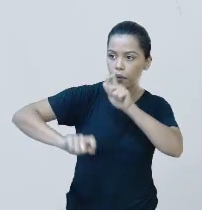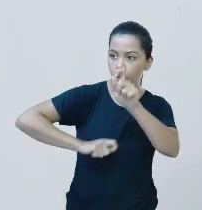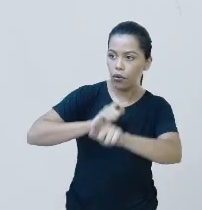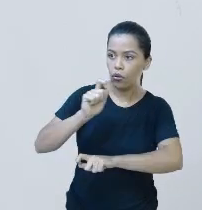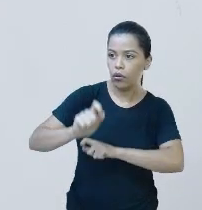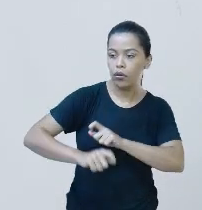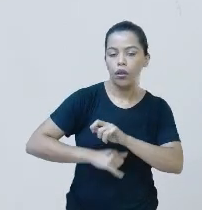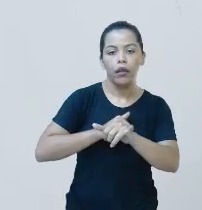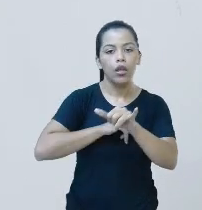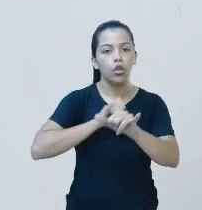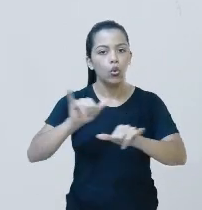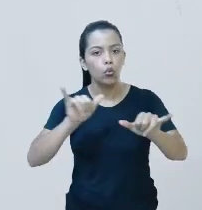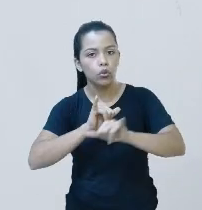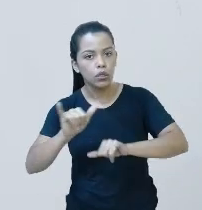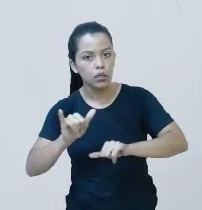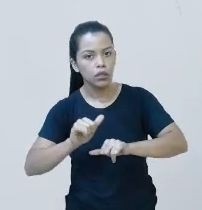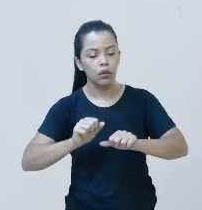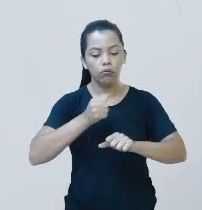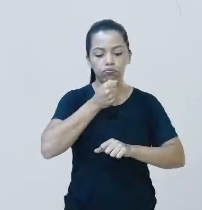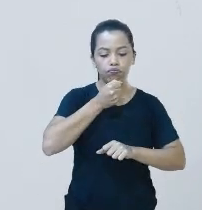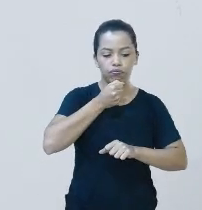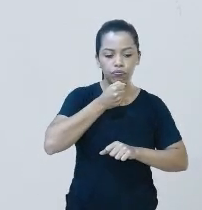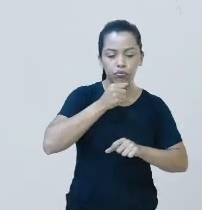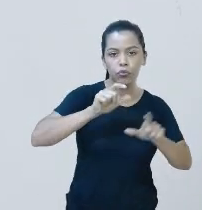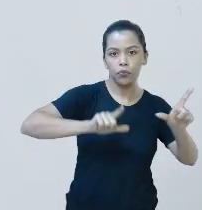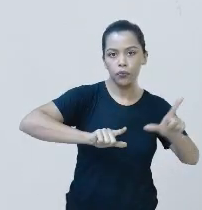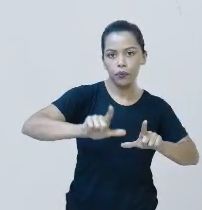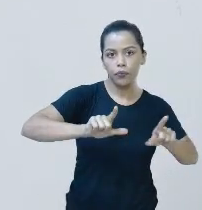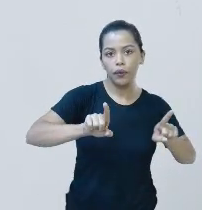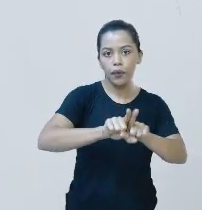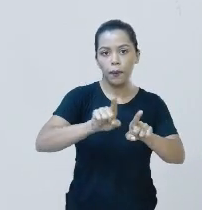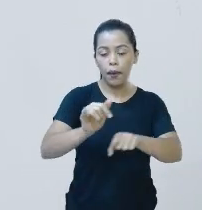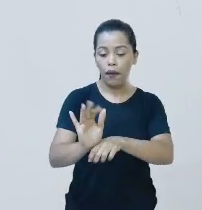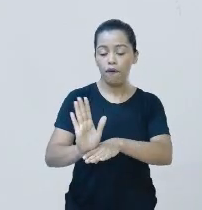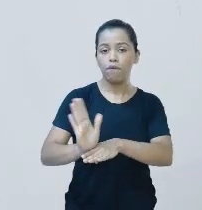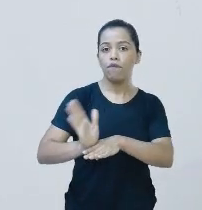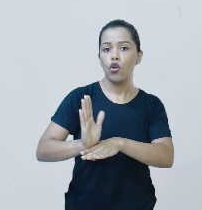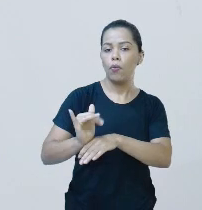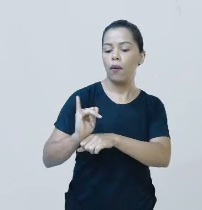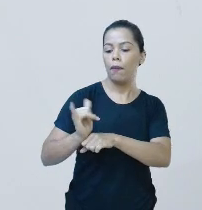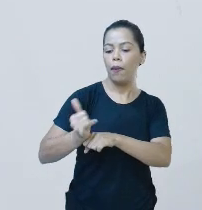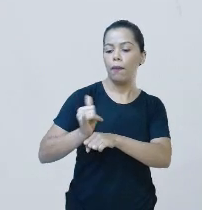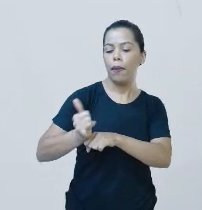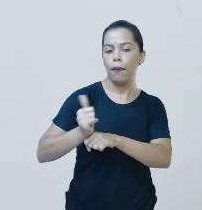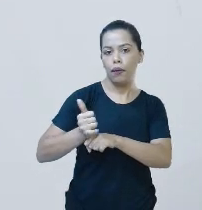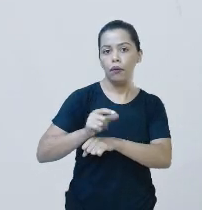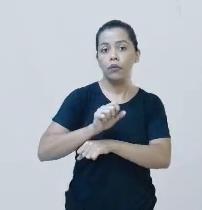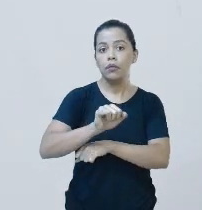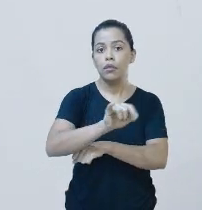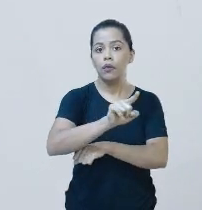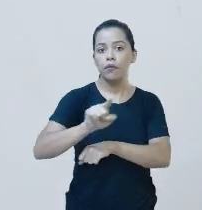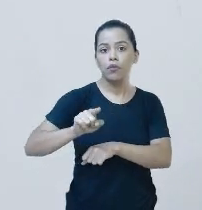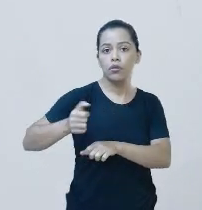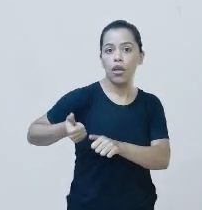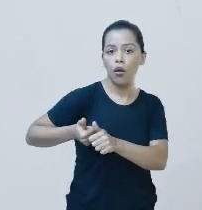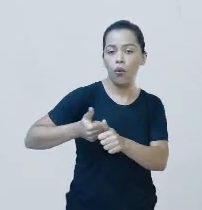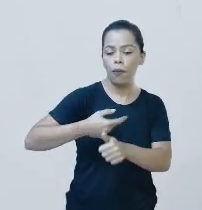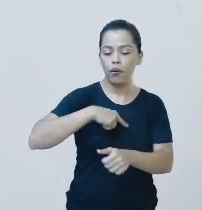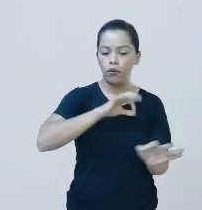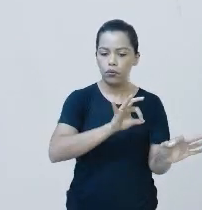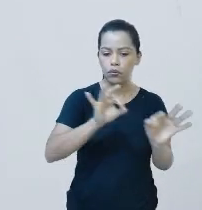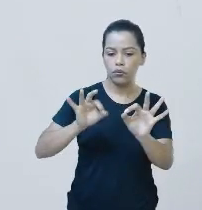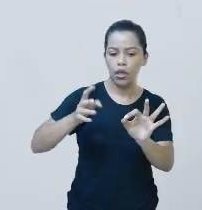ó, notícias, reportagens e documentários. Se você acompanha nossas aulas